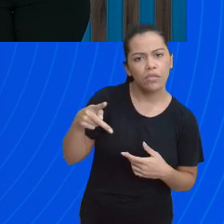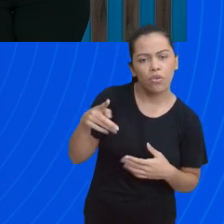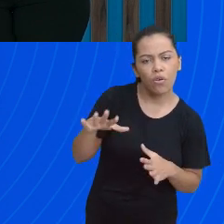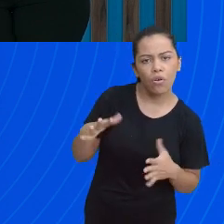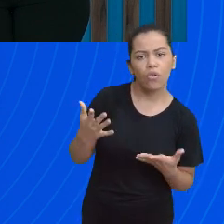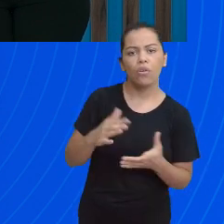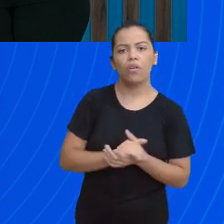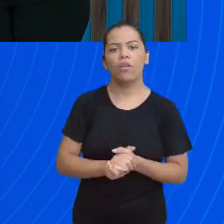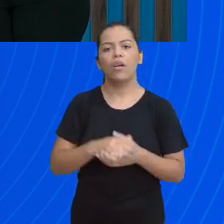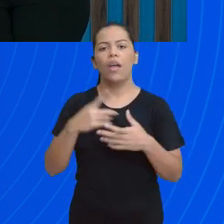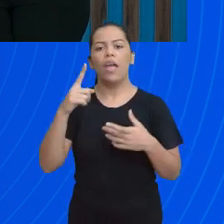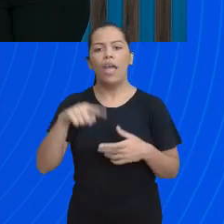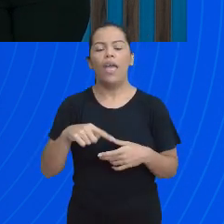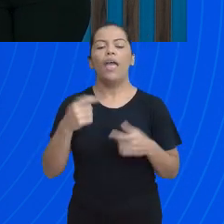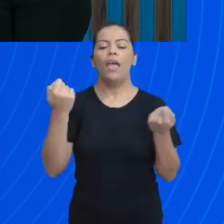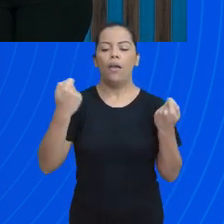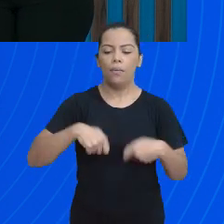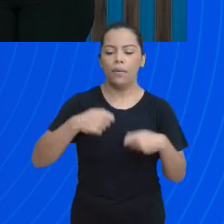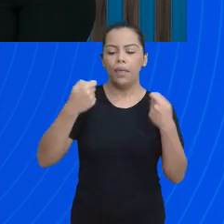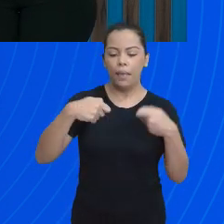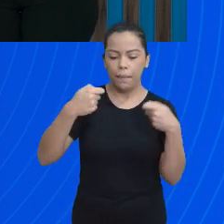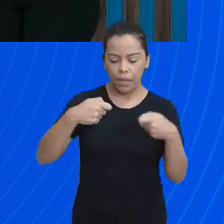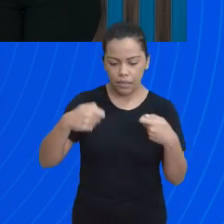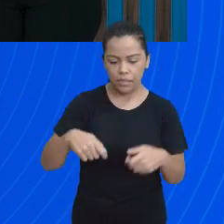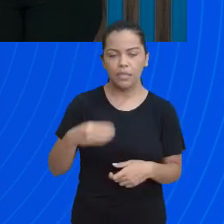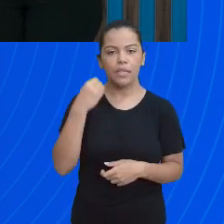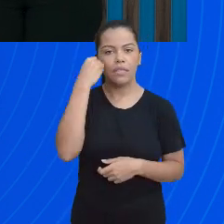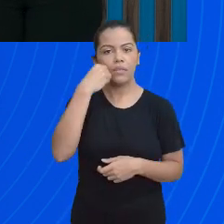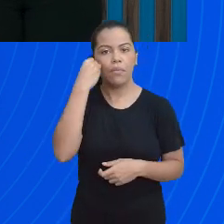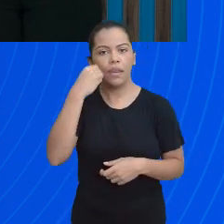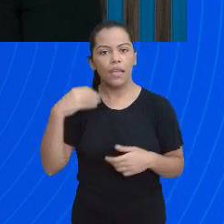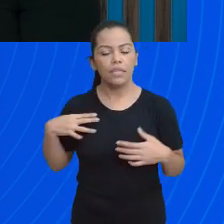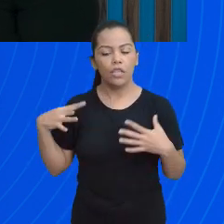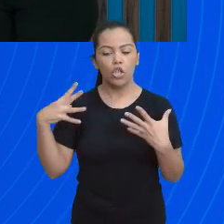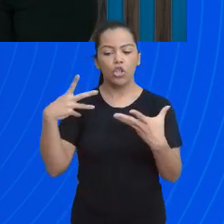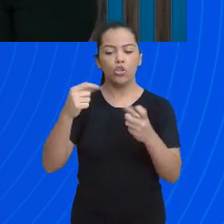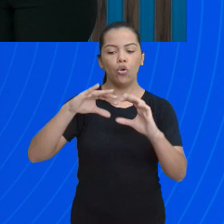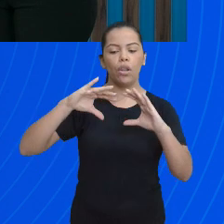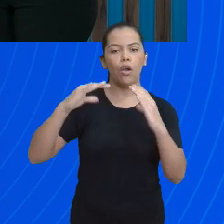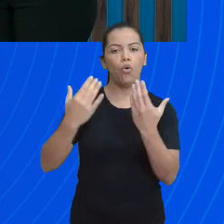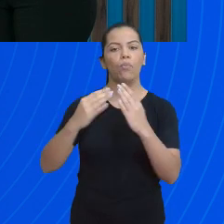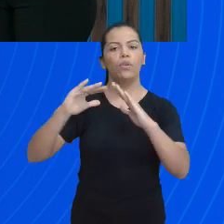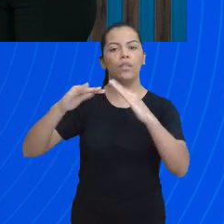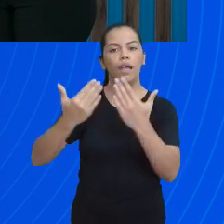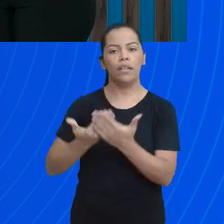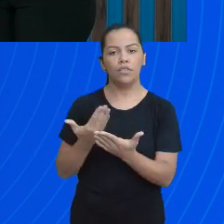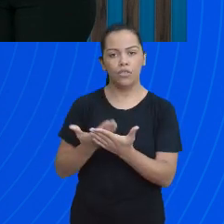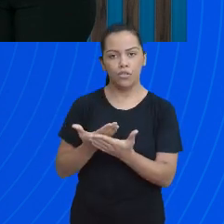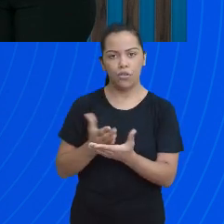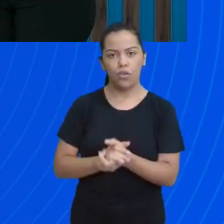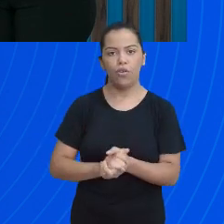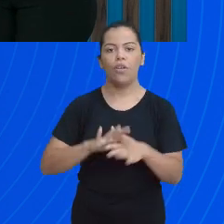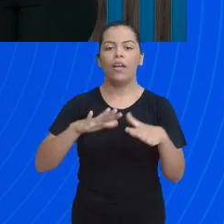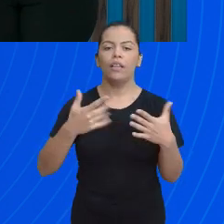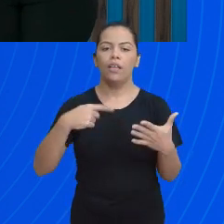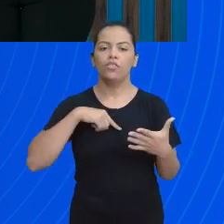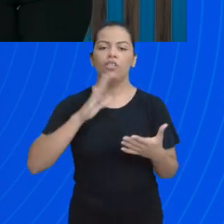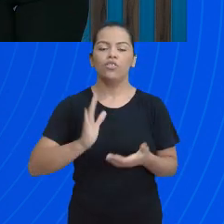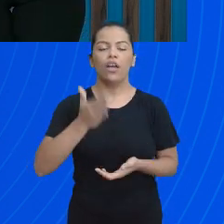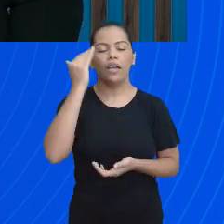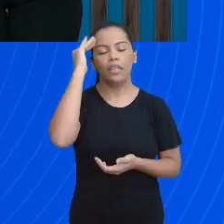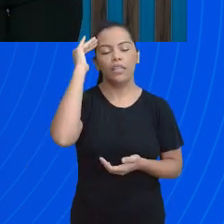comunidade escolar? Então, hoje a gente vai conversar um pouquinho sobre isso, porque a gente entende a conceituação, a gente já entendeu por